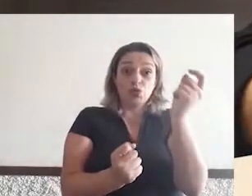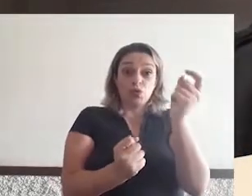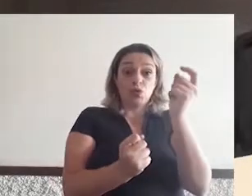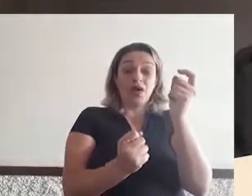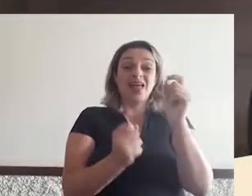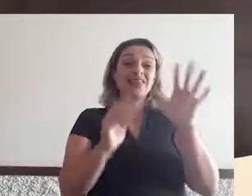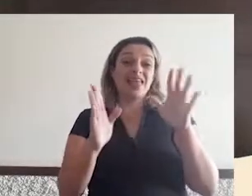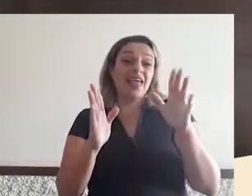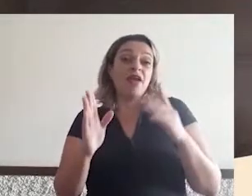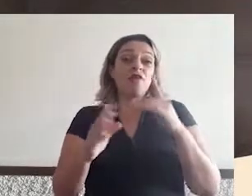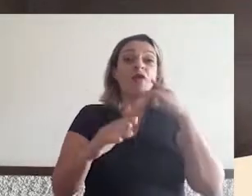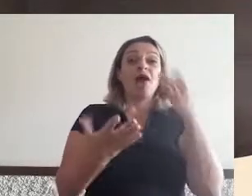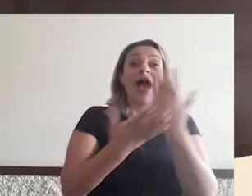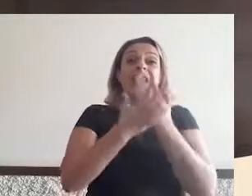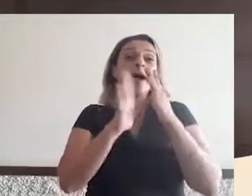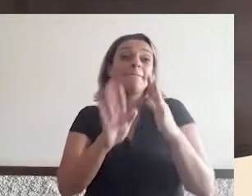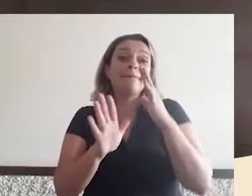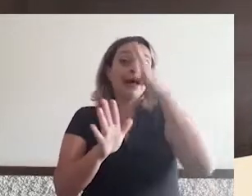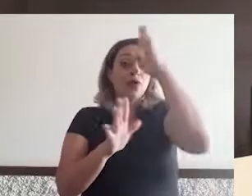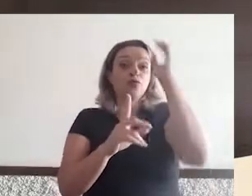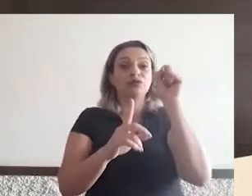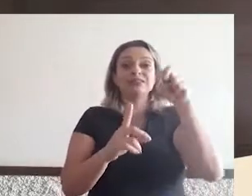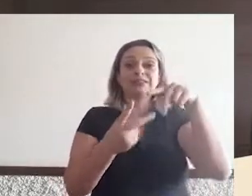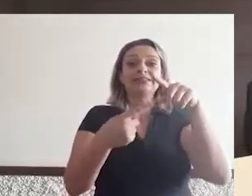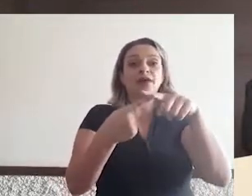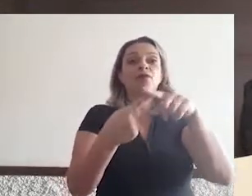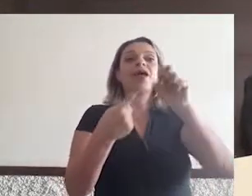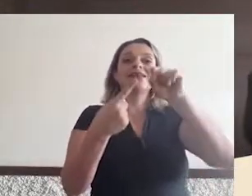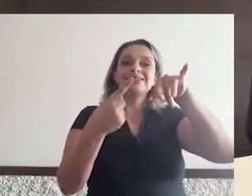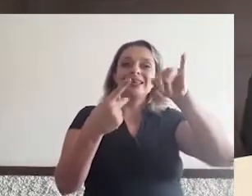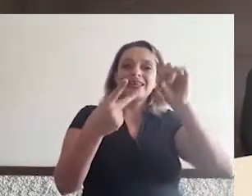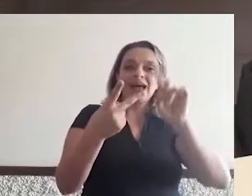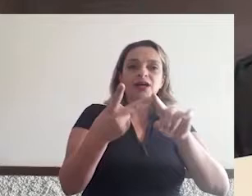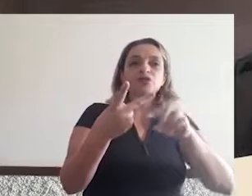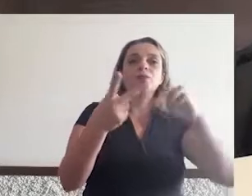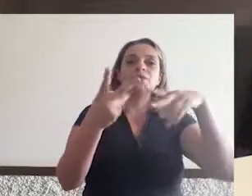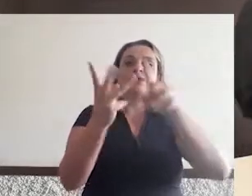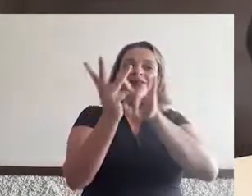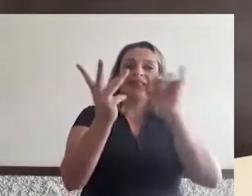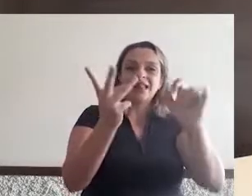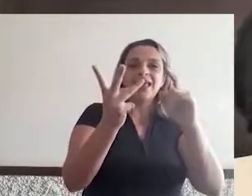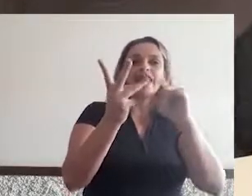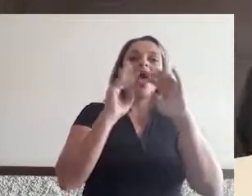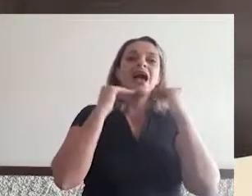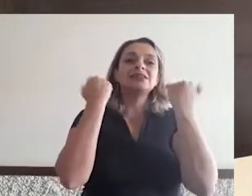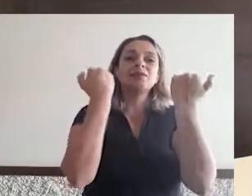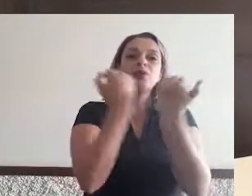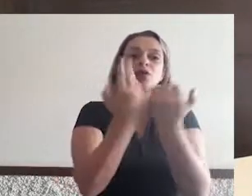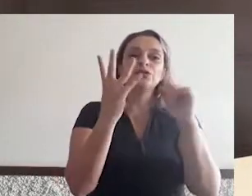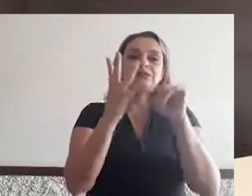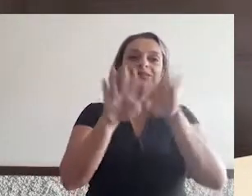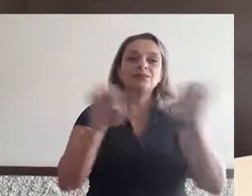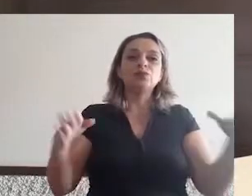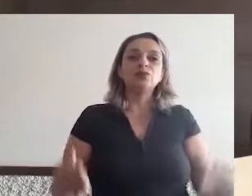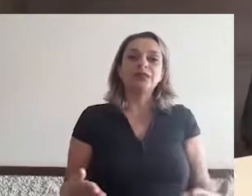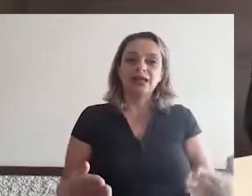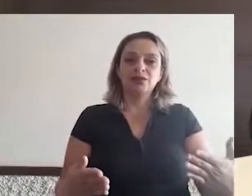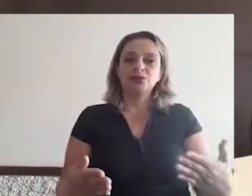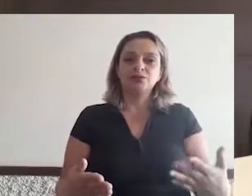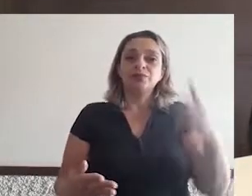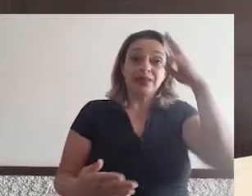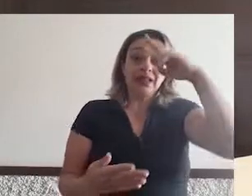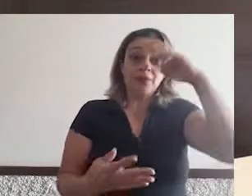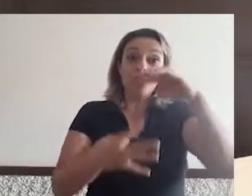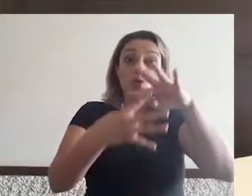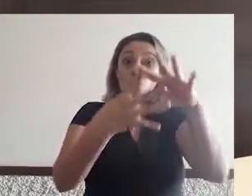alguém levasse ao desaparecimento do Senado, das magistraturas, das assembleias, do tribunato da plebe. Vamos lembrar?